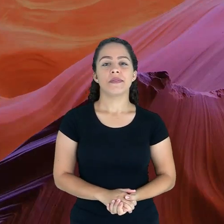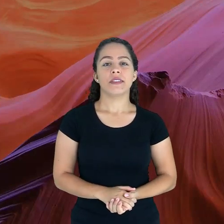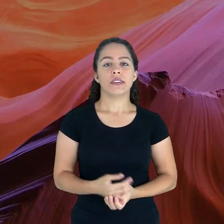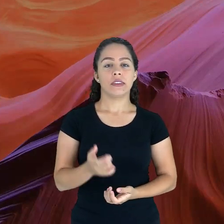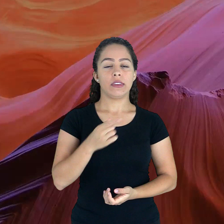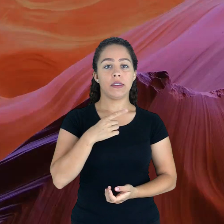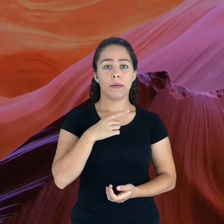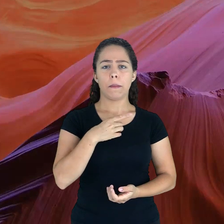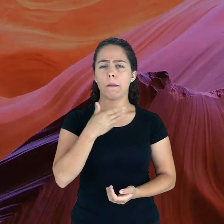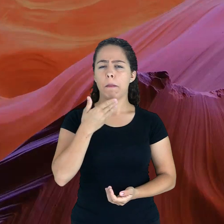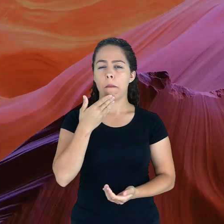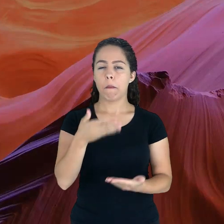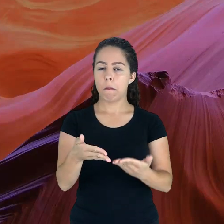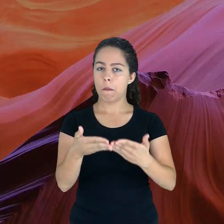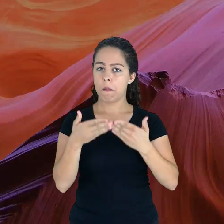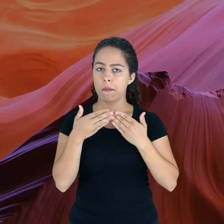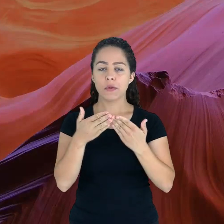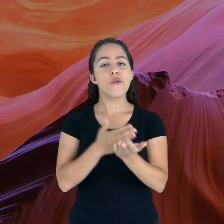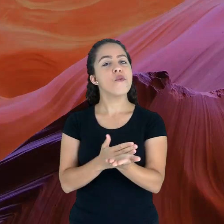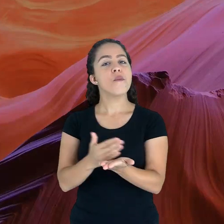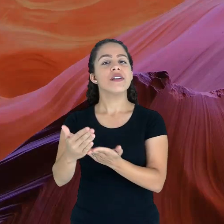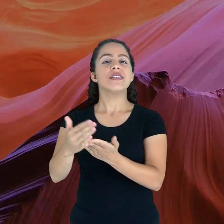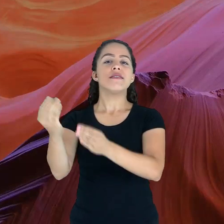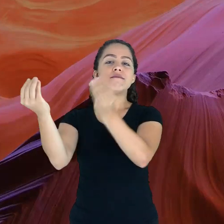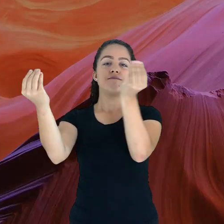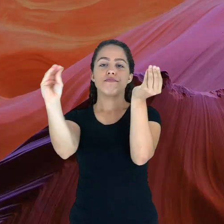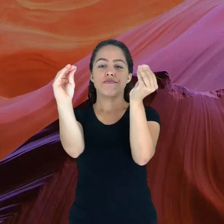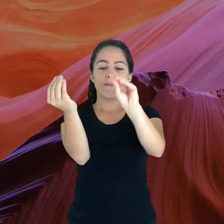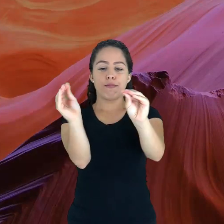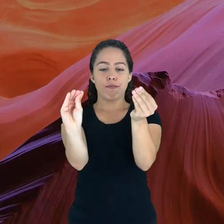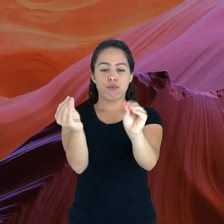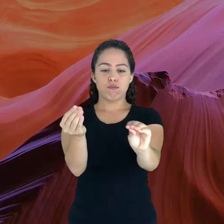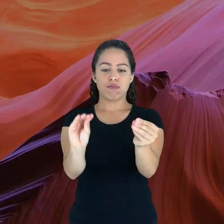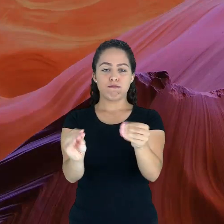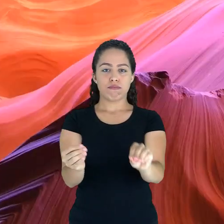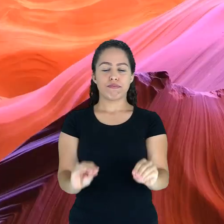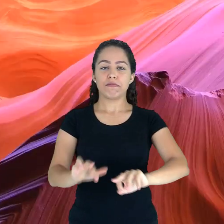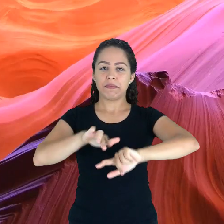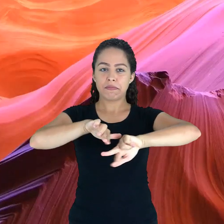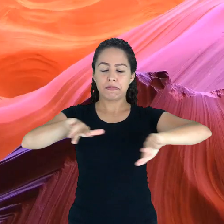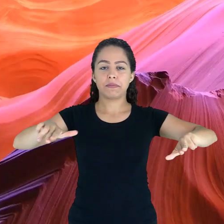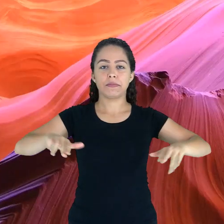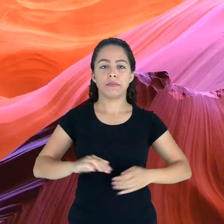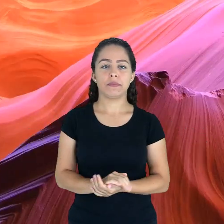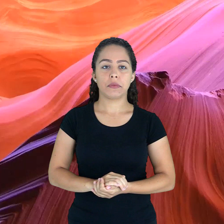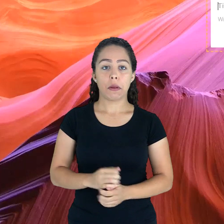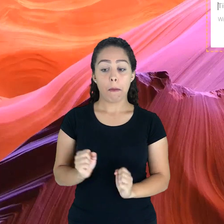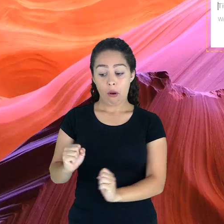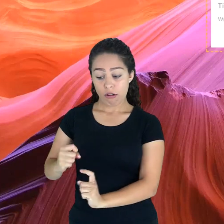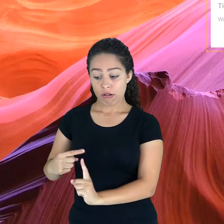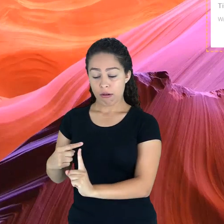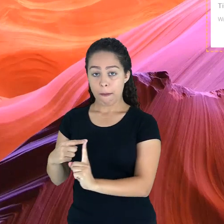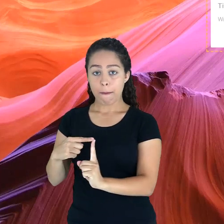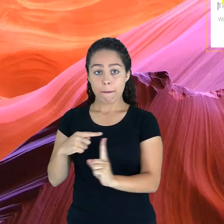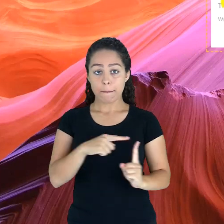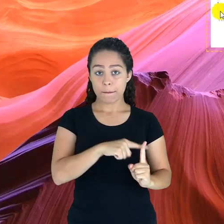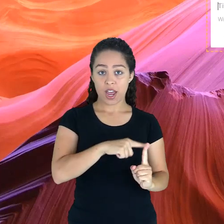pede Start Posting para iniciar. A gente pode clicar nele. Clicar nesse maisinho aqui